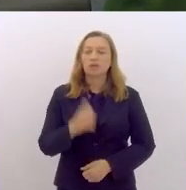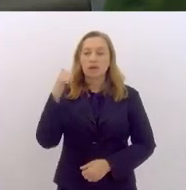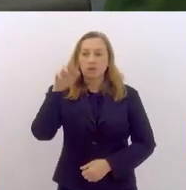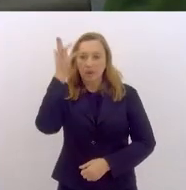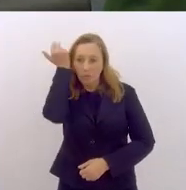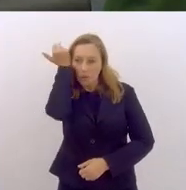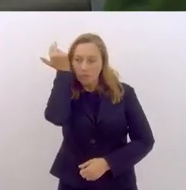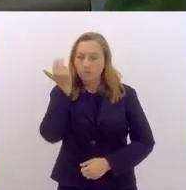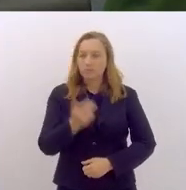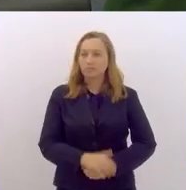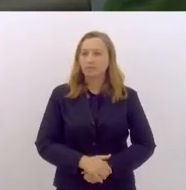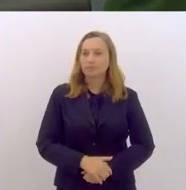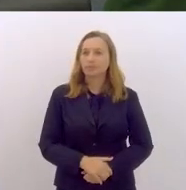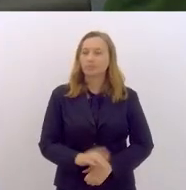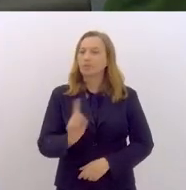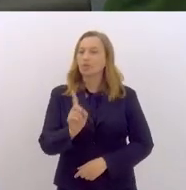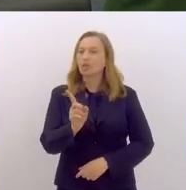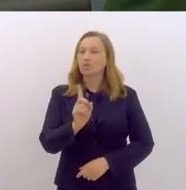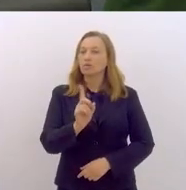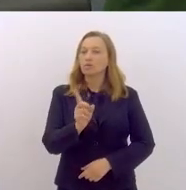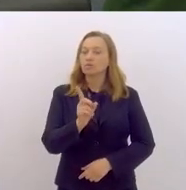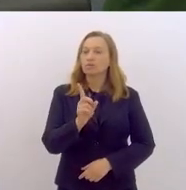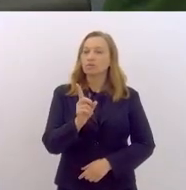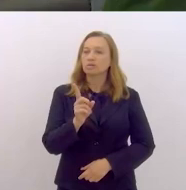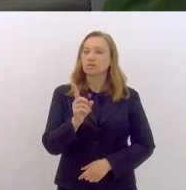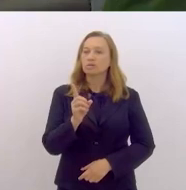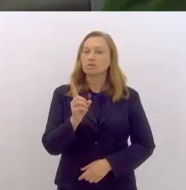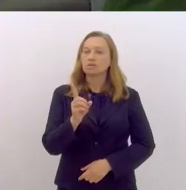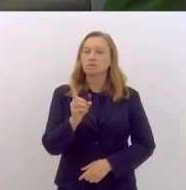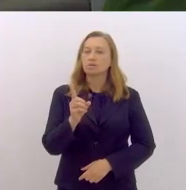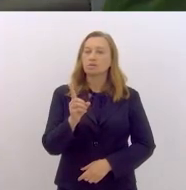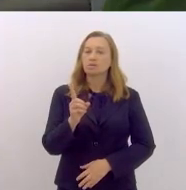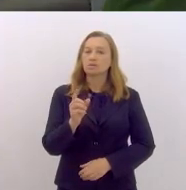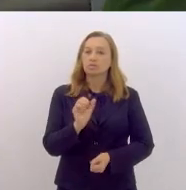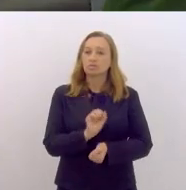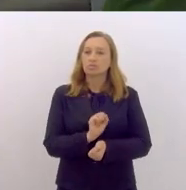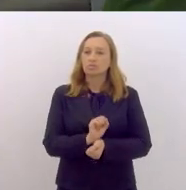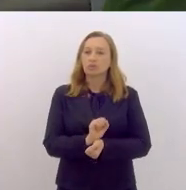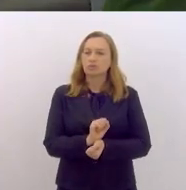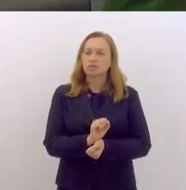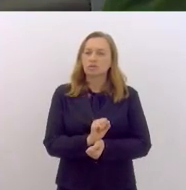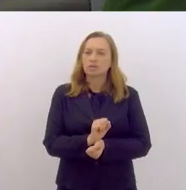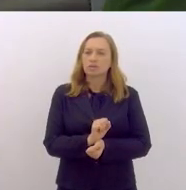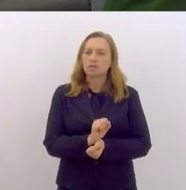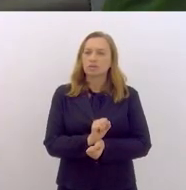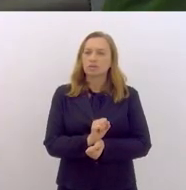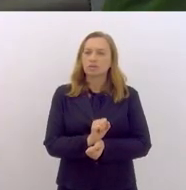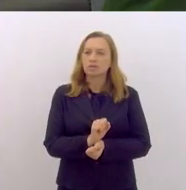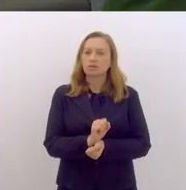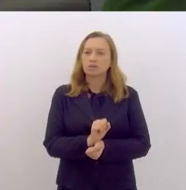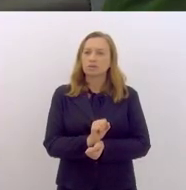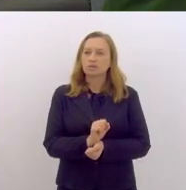Eliomar. Espera aí, não. Não, Valdec, Valdec. Um instante.